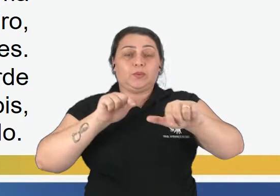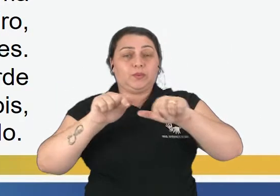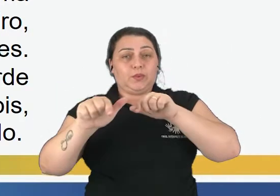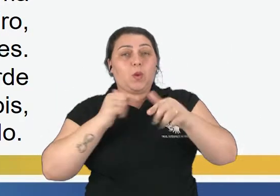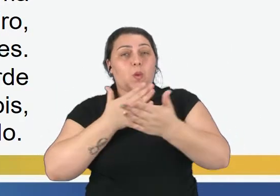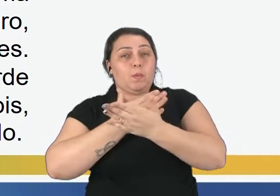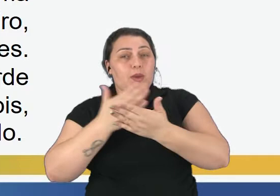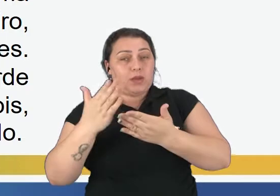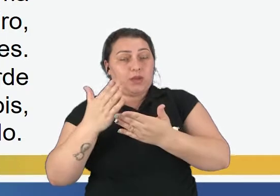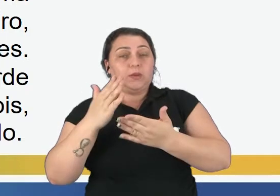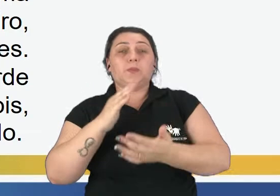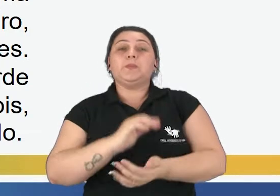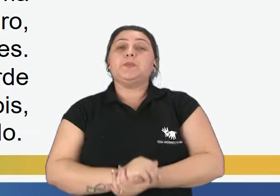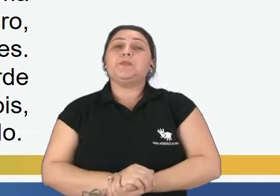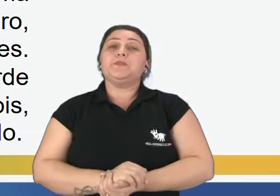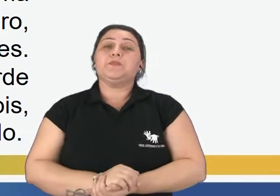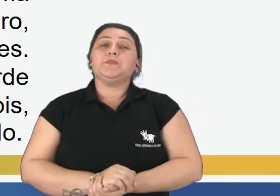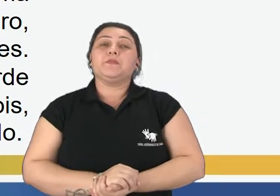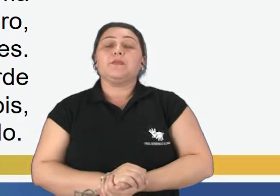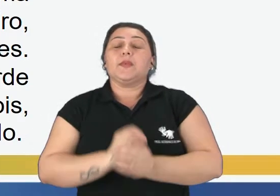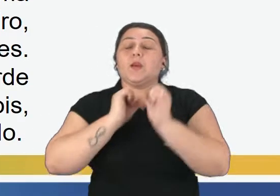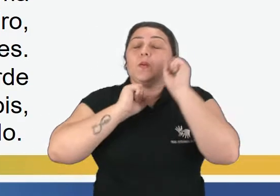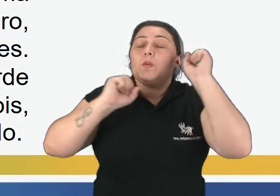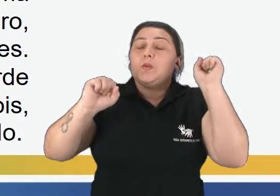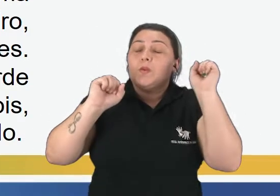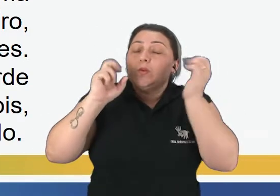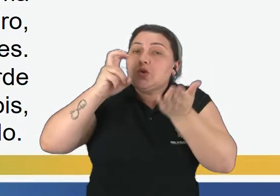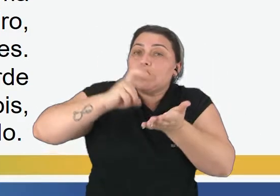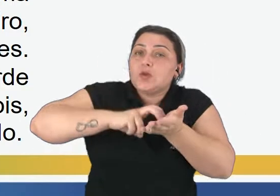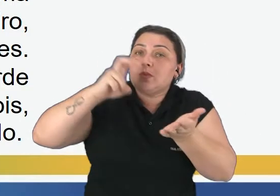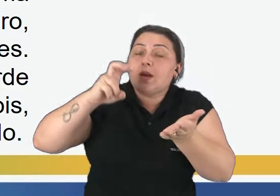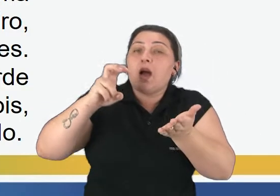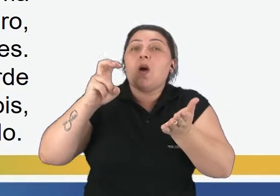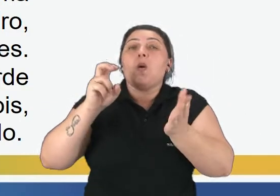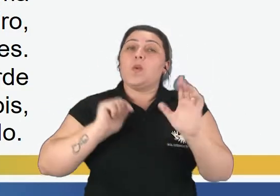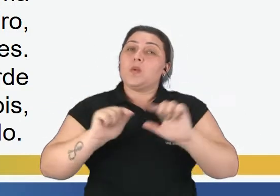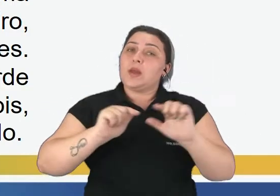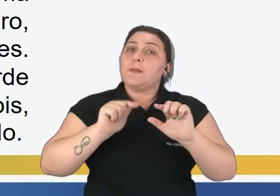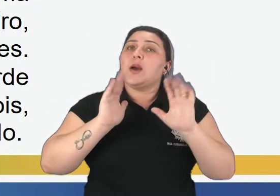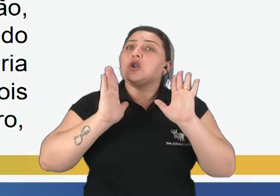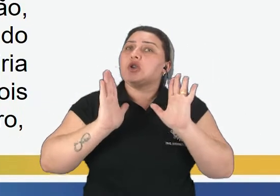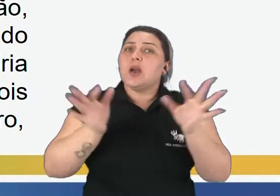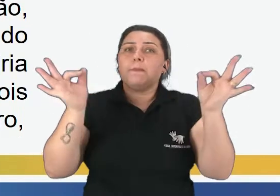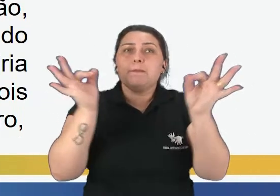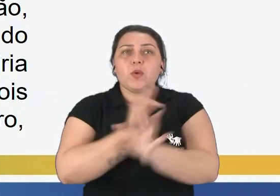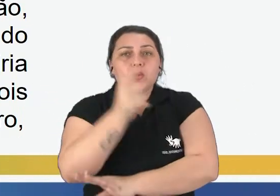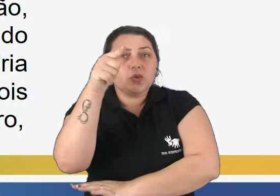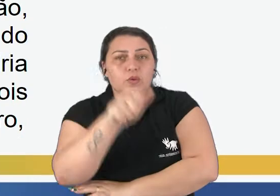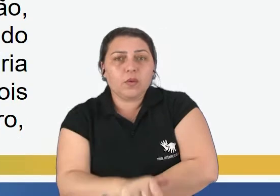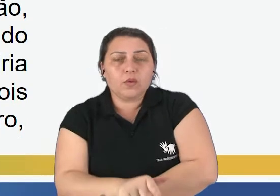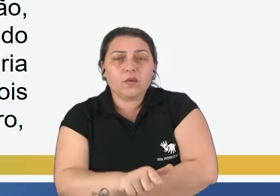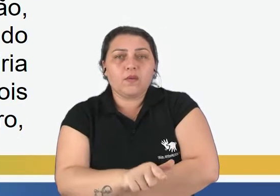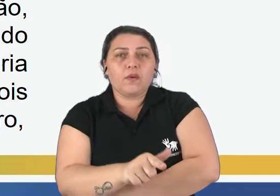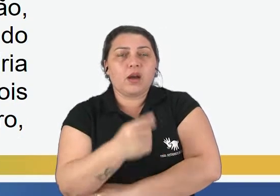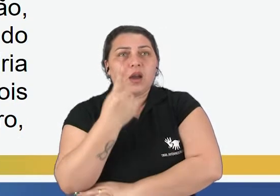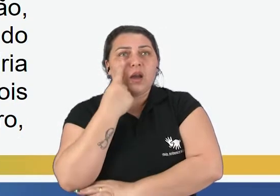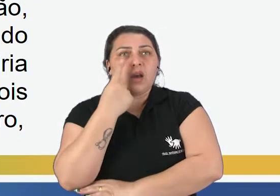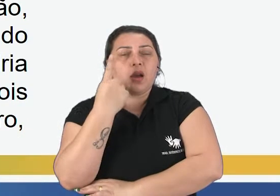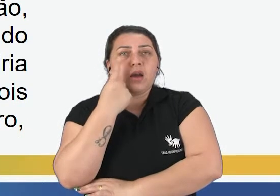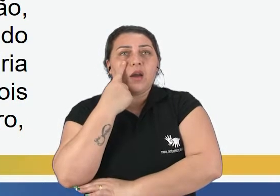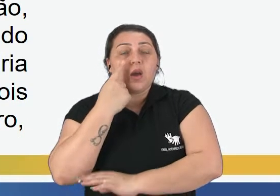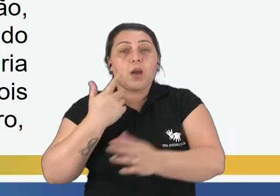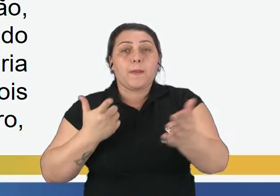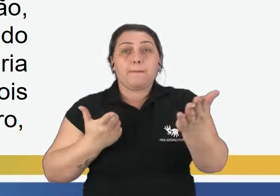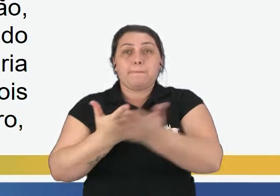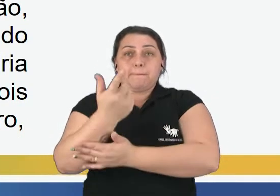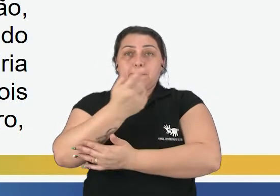acordar e começar cedo o trabalho, pois quando acordou pela manhã, o trabalho já estava acabado. Vieram então